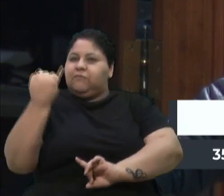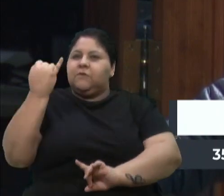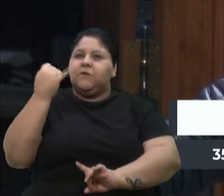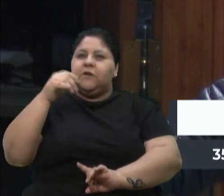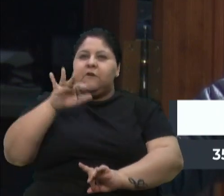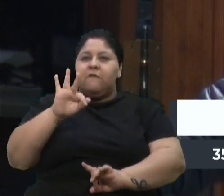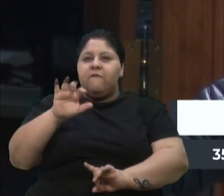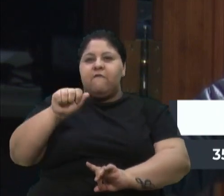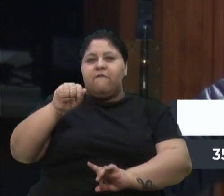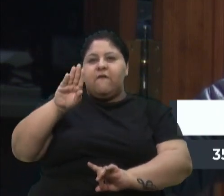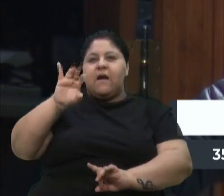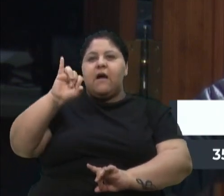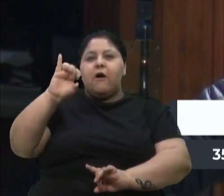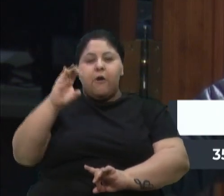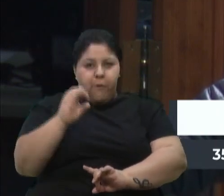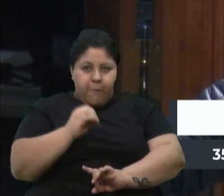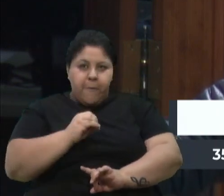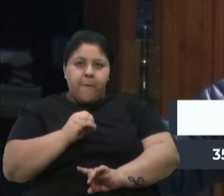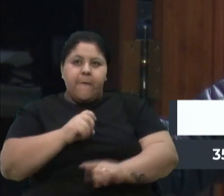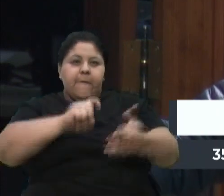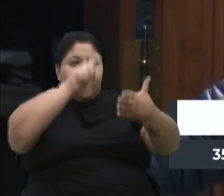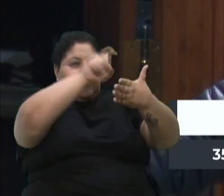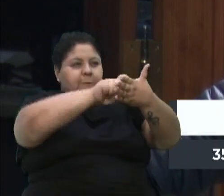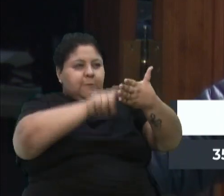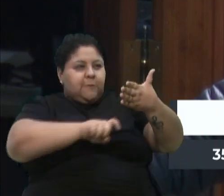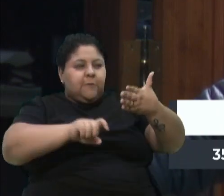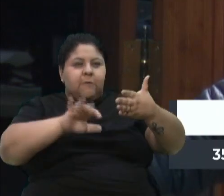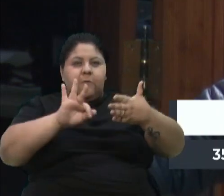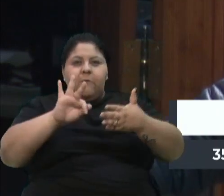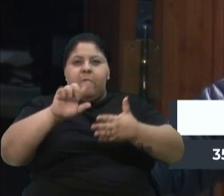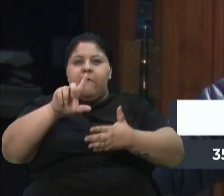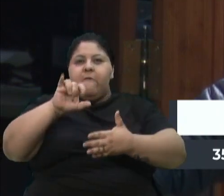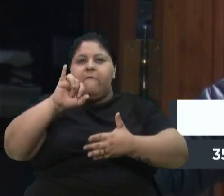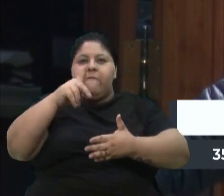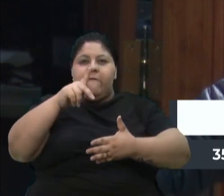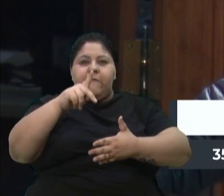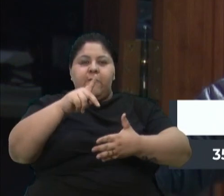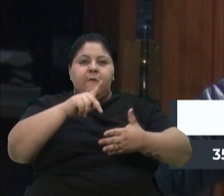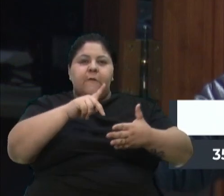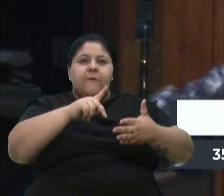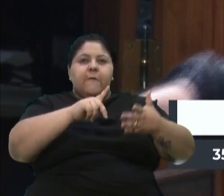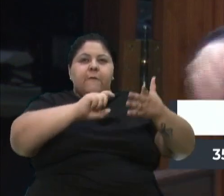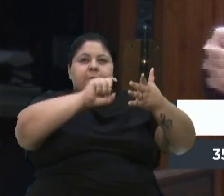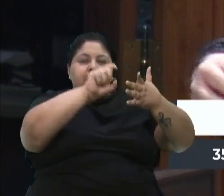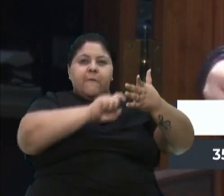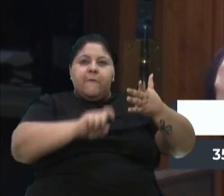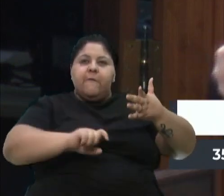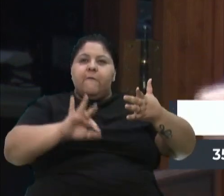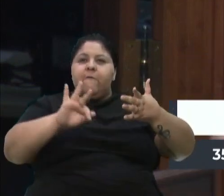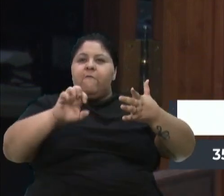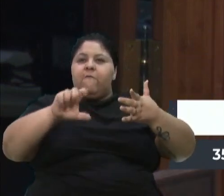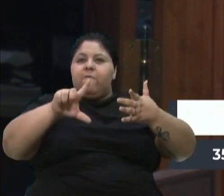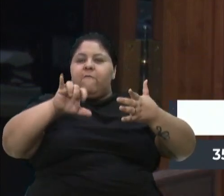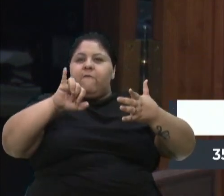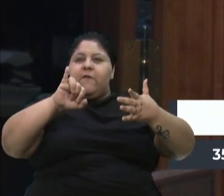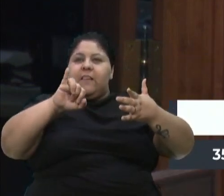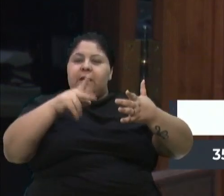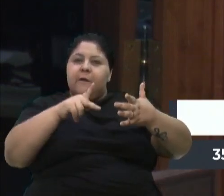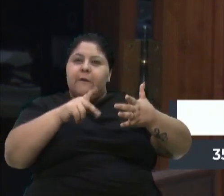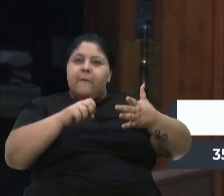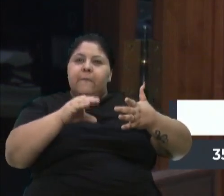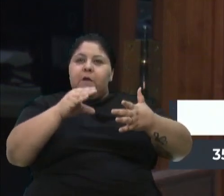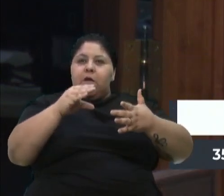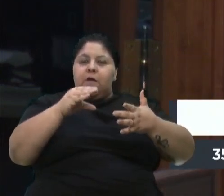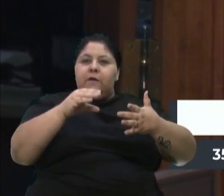Panoni, né, que é grafiteiro do Flip, o Henrique Padilha, grafiteiro do HP, o Elvino Santos, que é um produtor cultural da